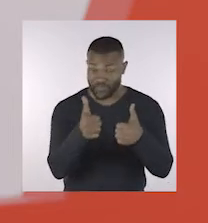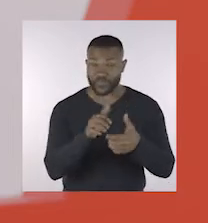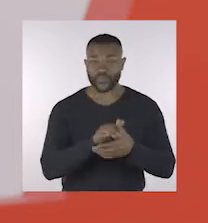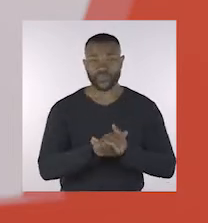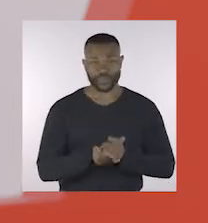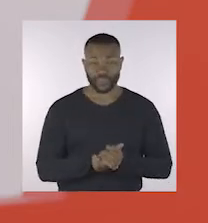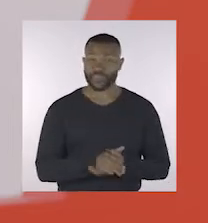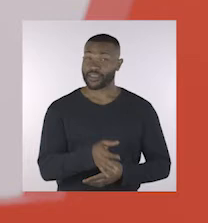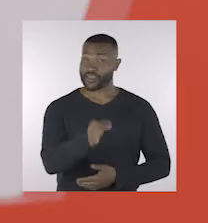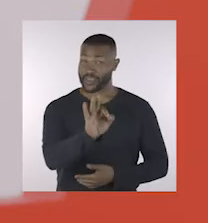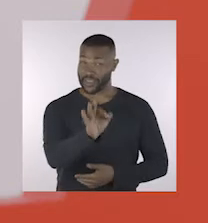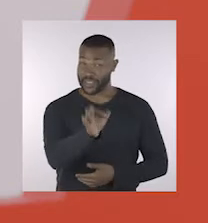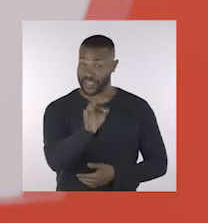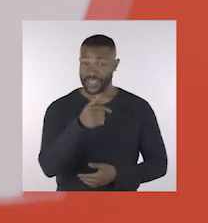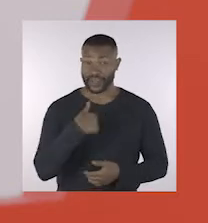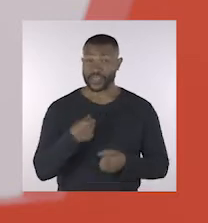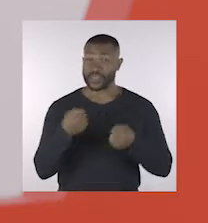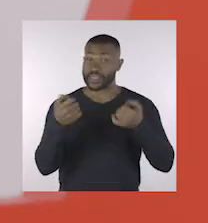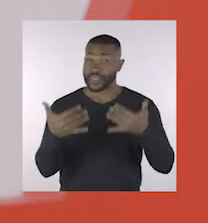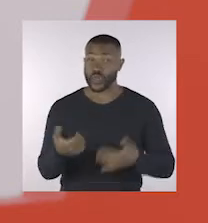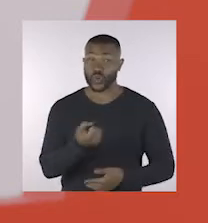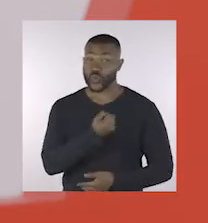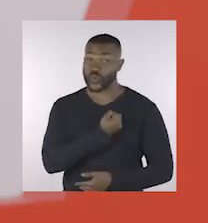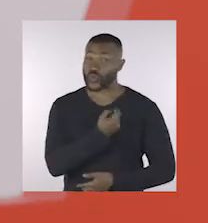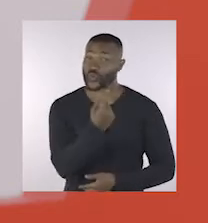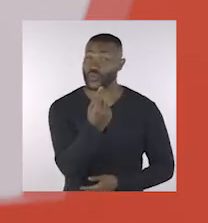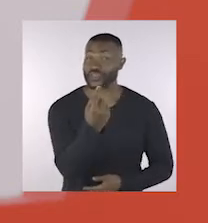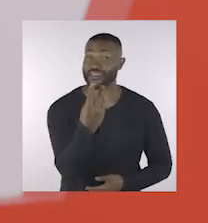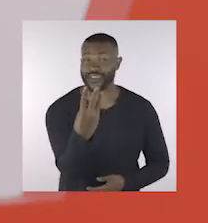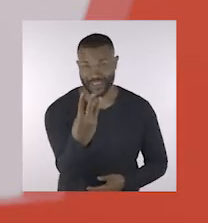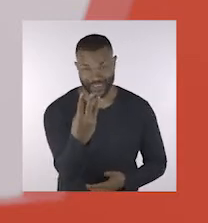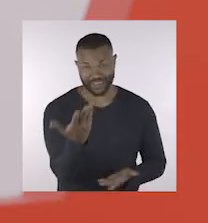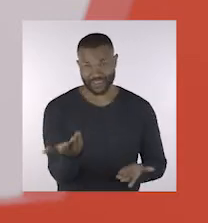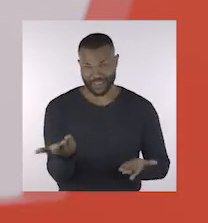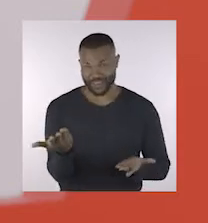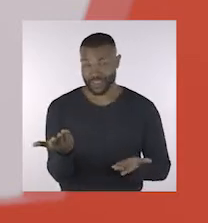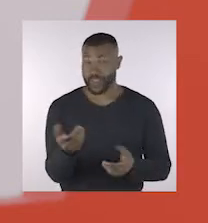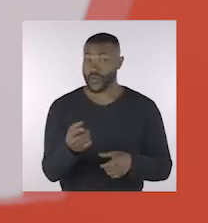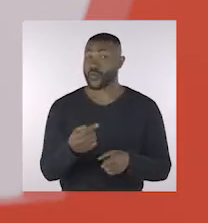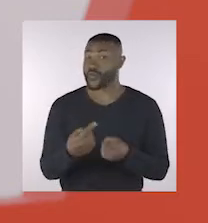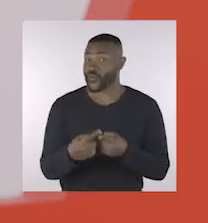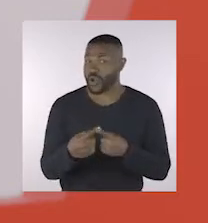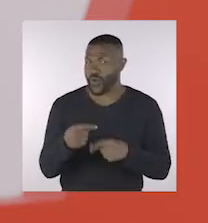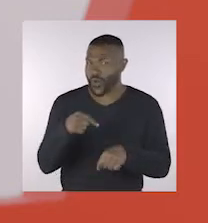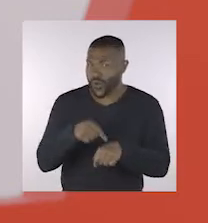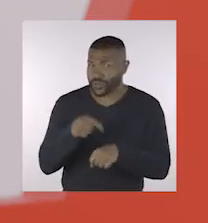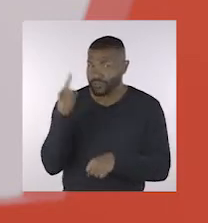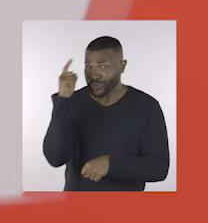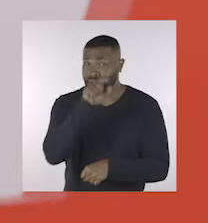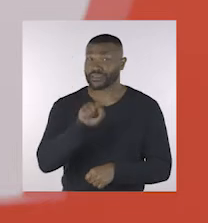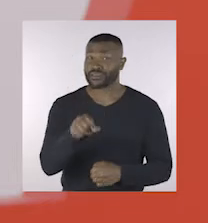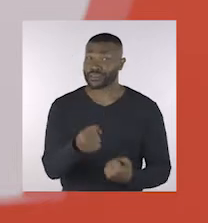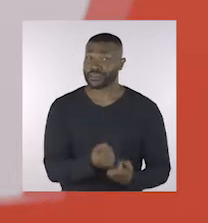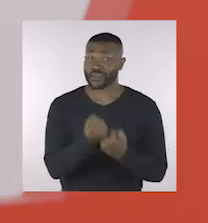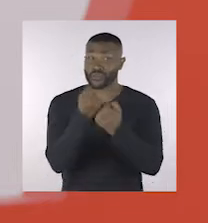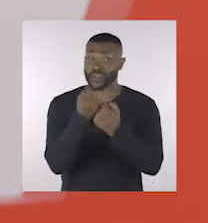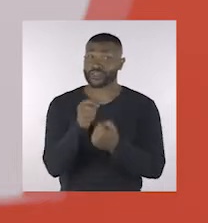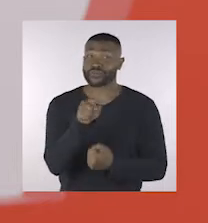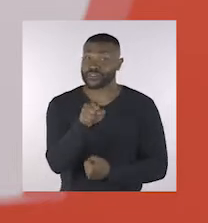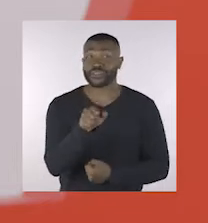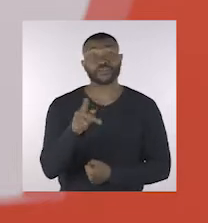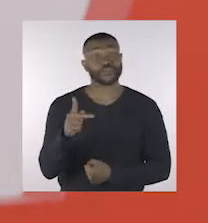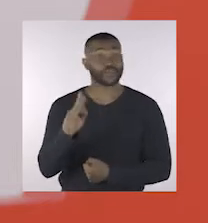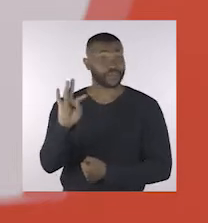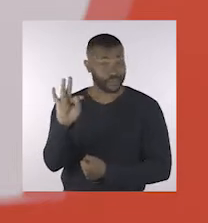sabem isso mesmo estou falando do número treze Afinal na hora do vamos ver quem defende você